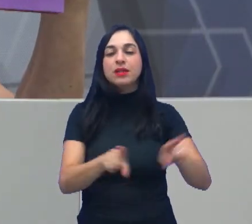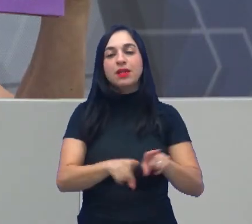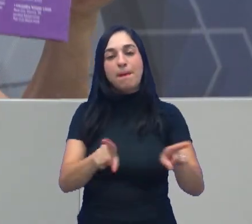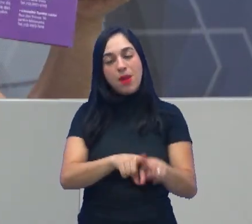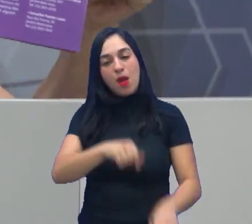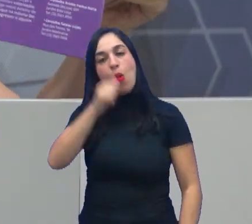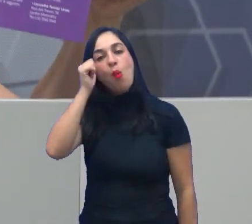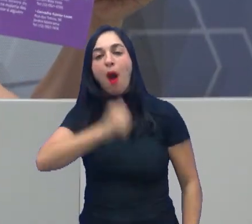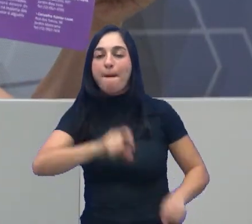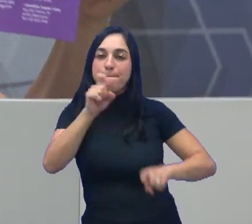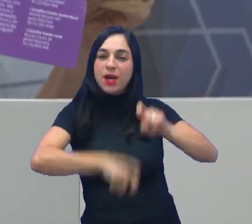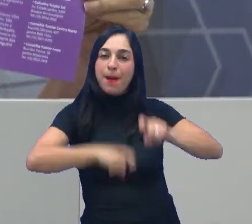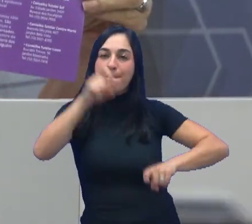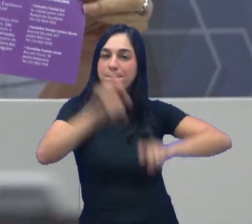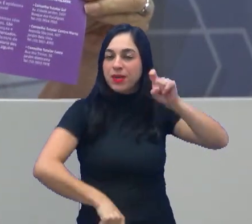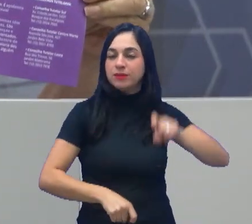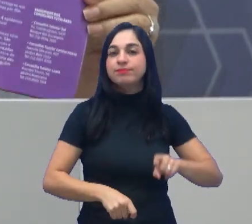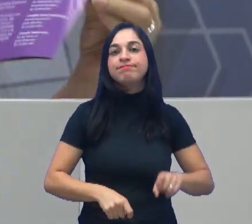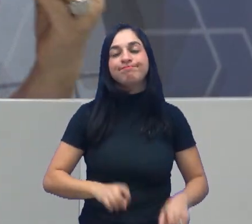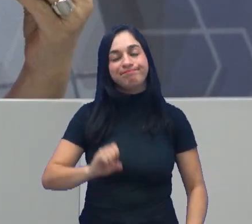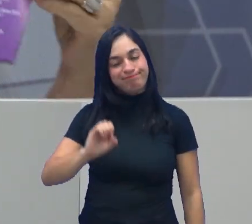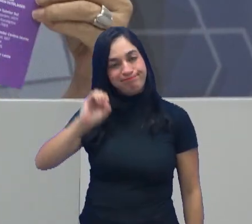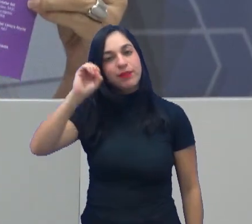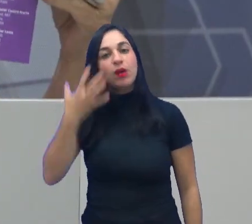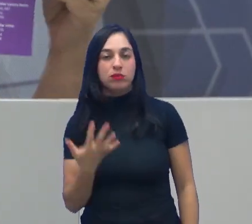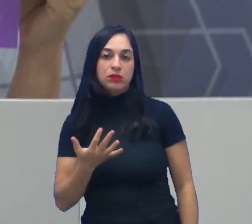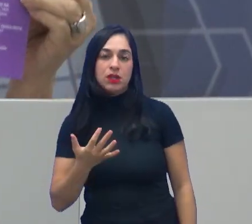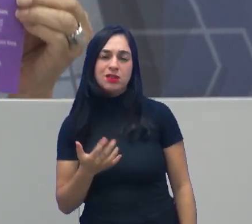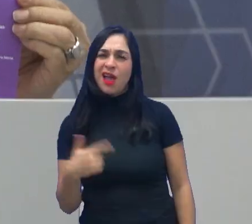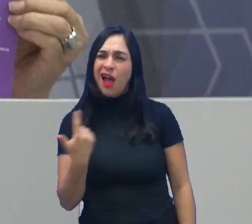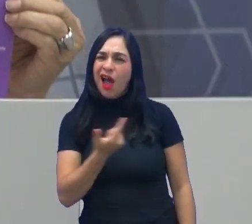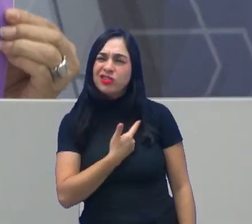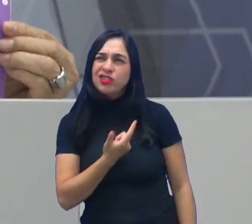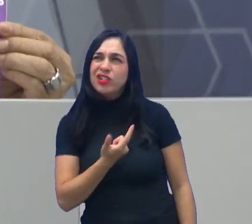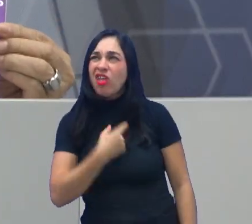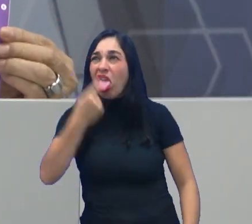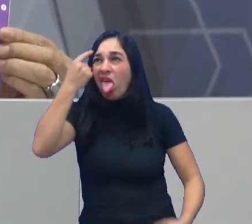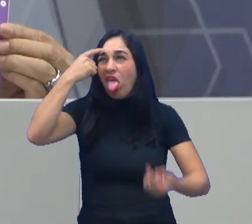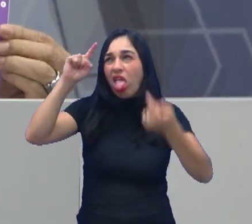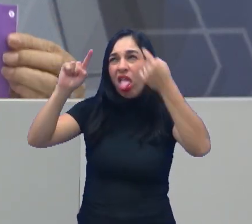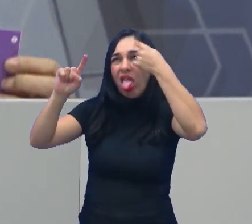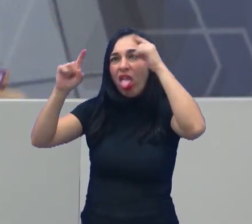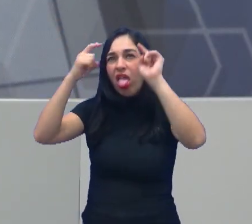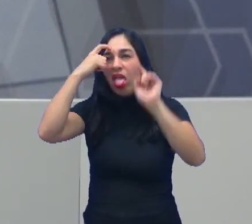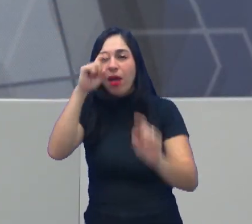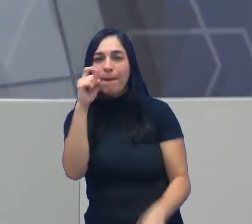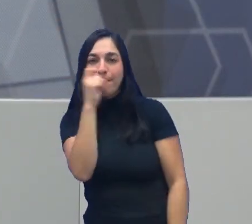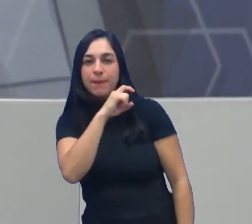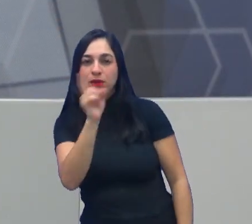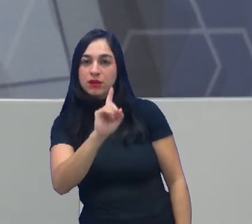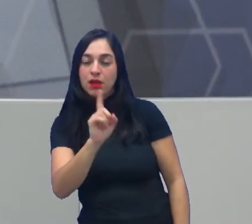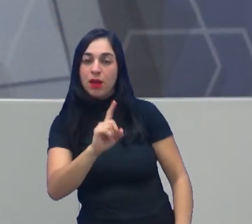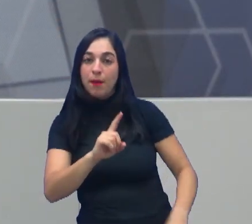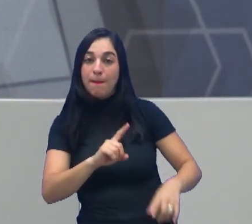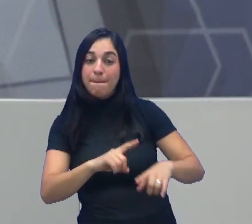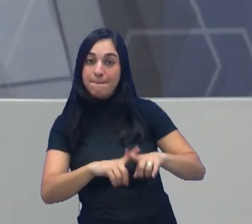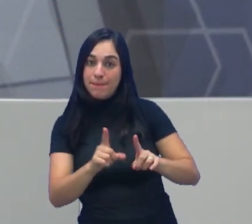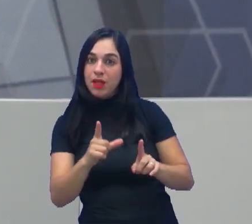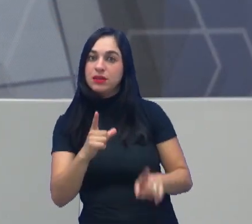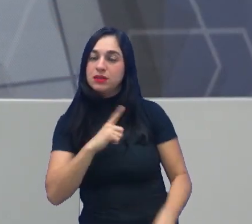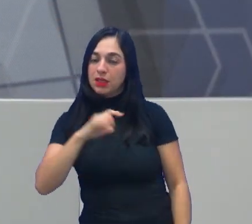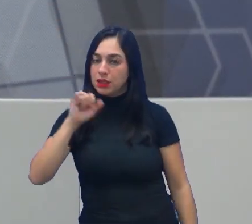isso é uma realidade. Nós não estamos inventando, infelizmente, uma estatística, mas nós temos,